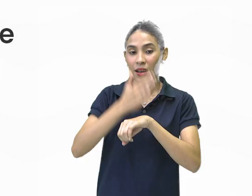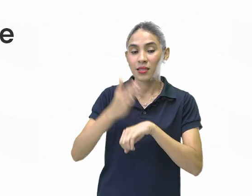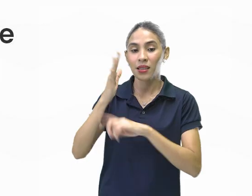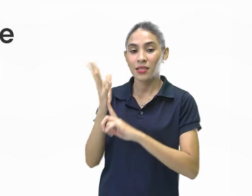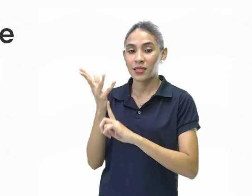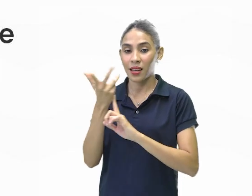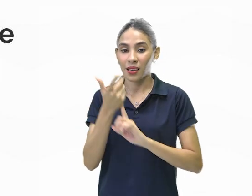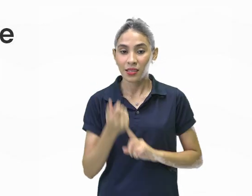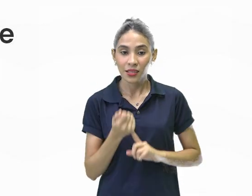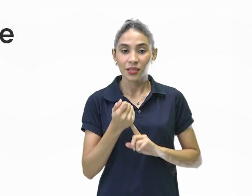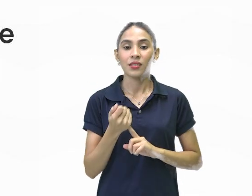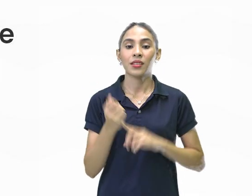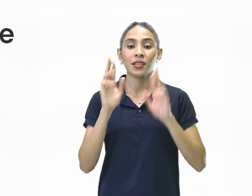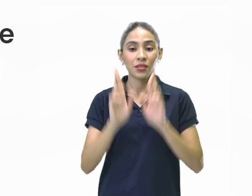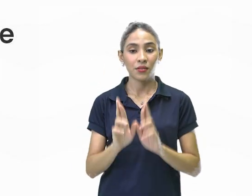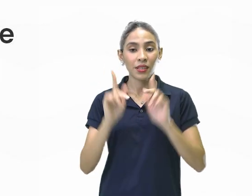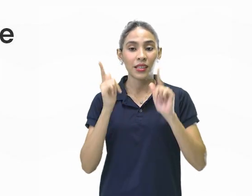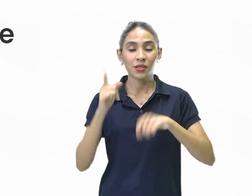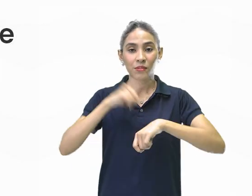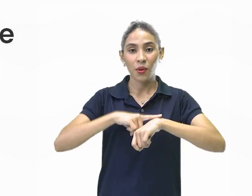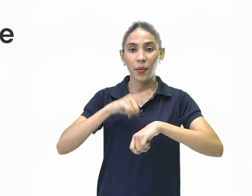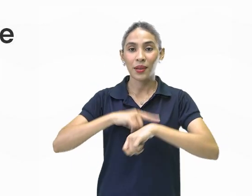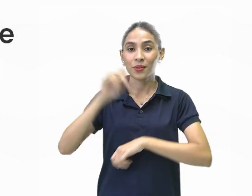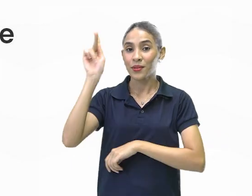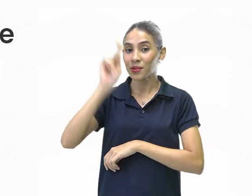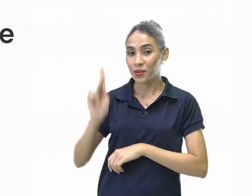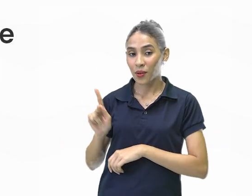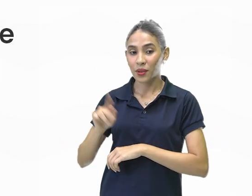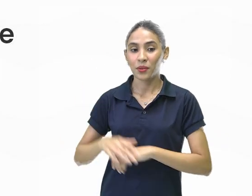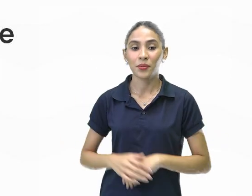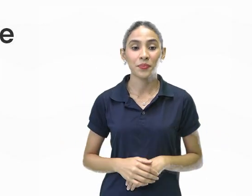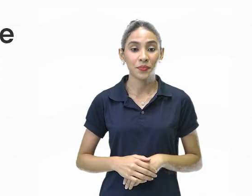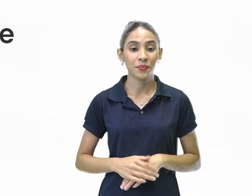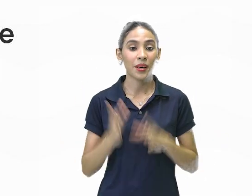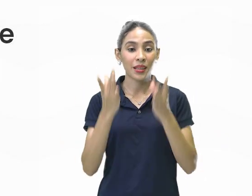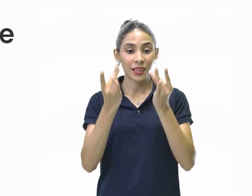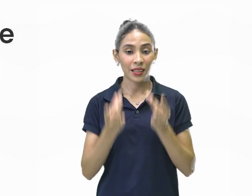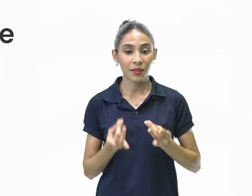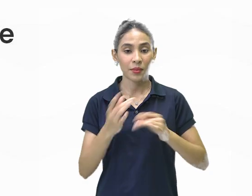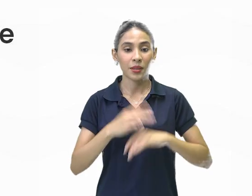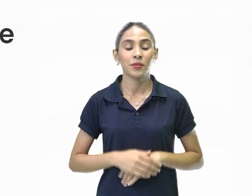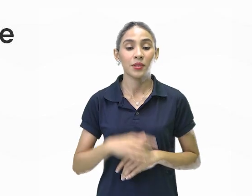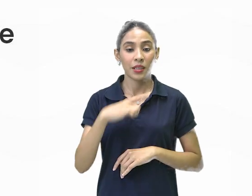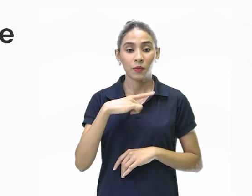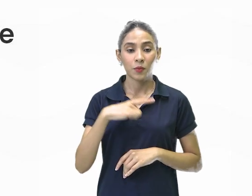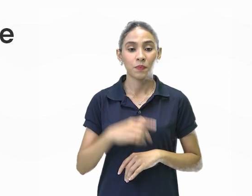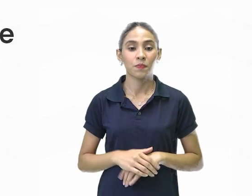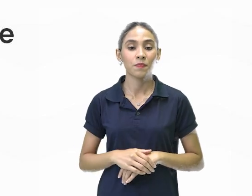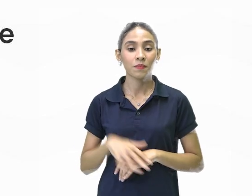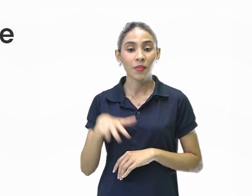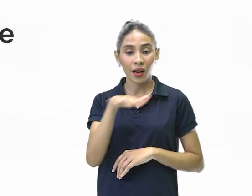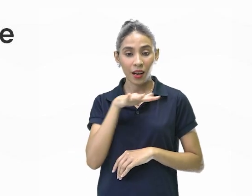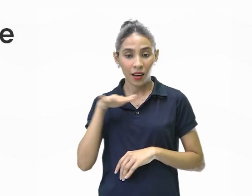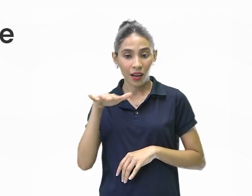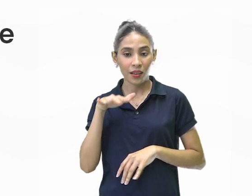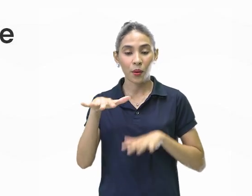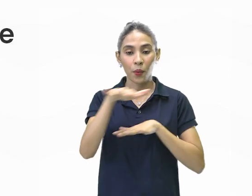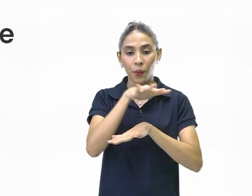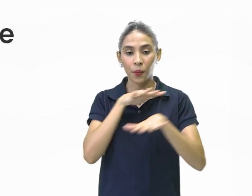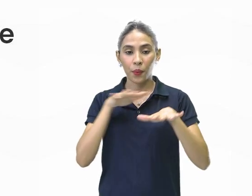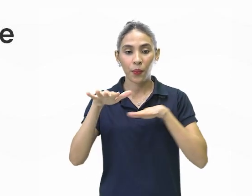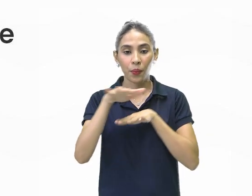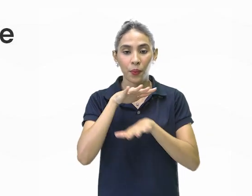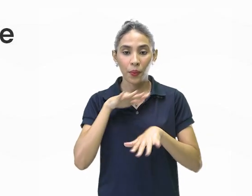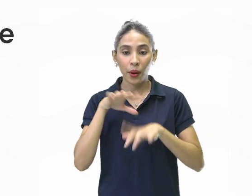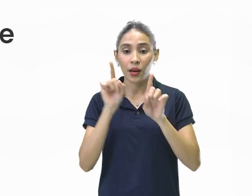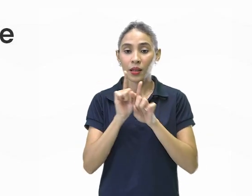é práticas artísticas em diferentes momentos históricos. E por detalhamento nós temos